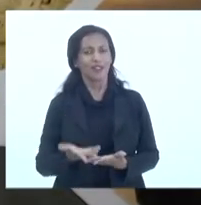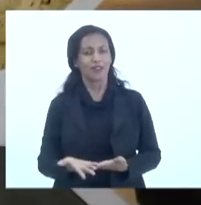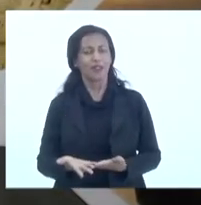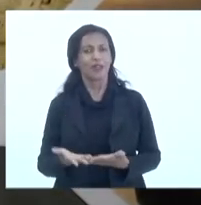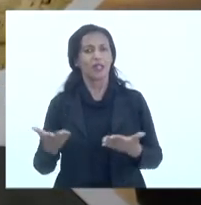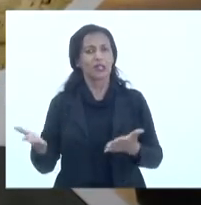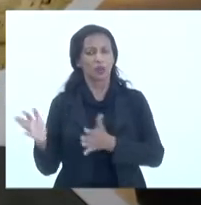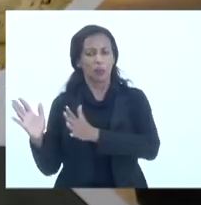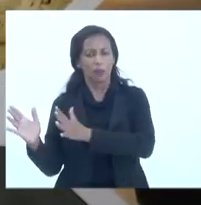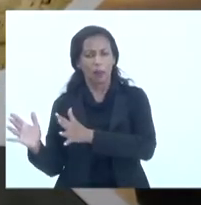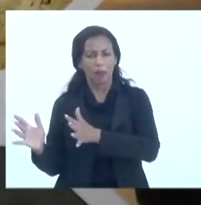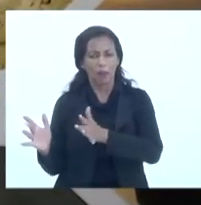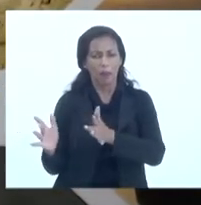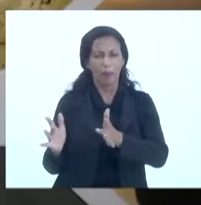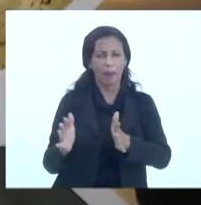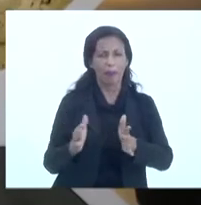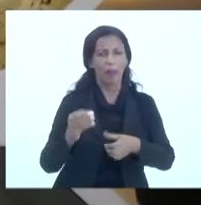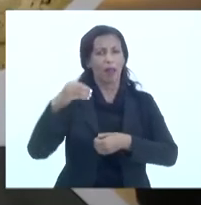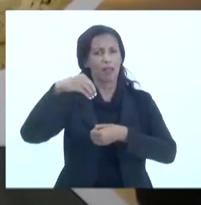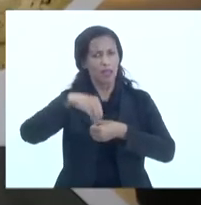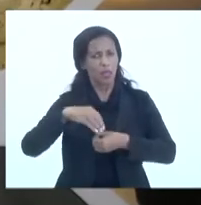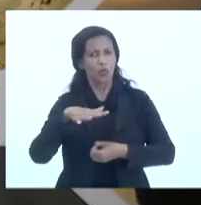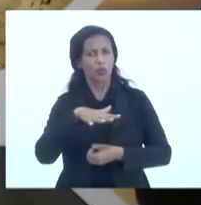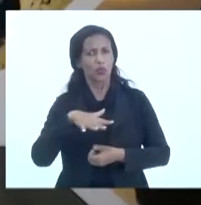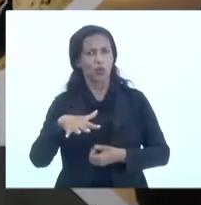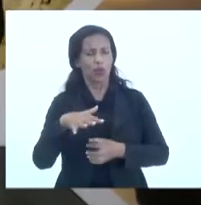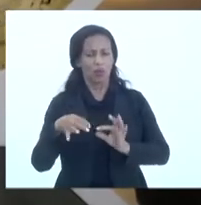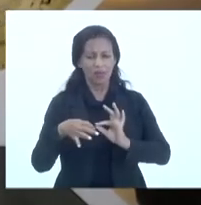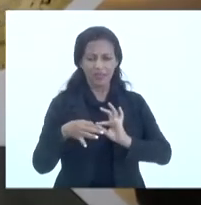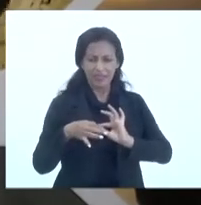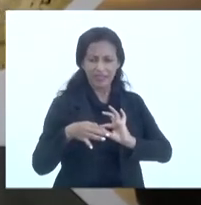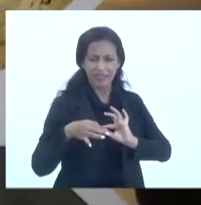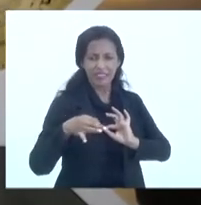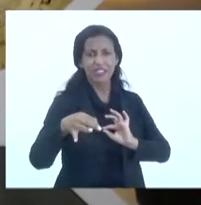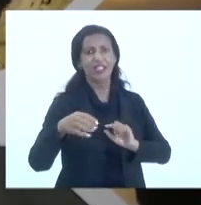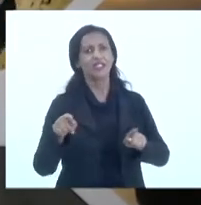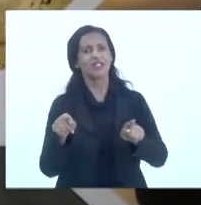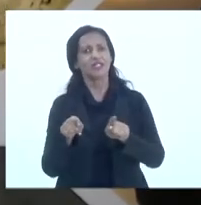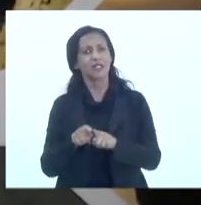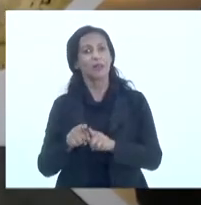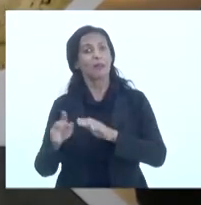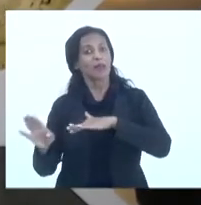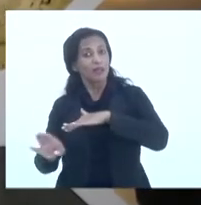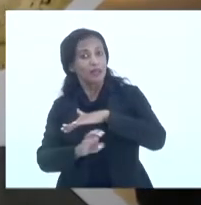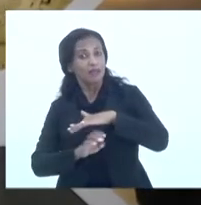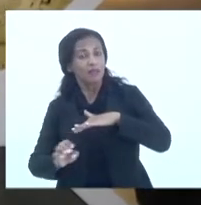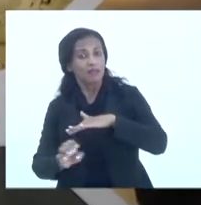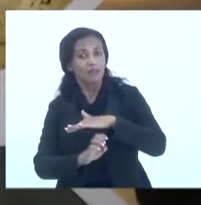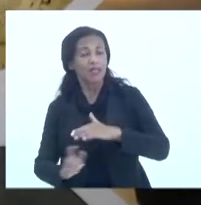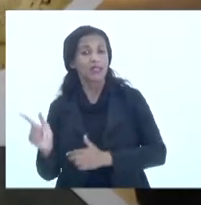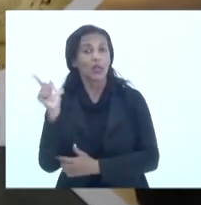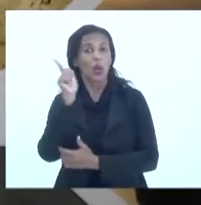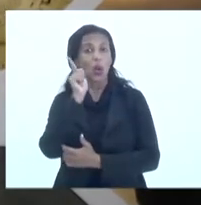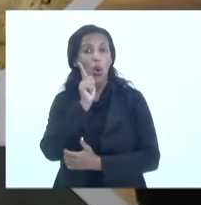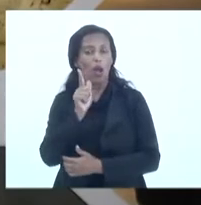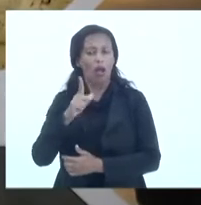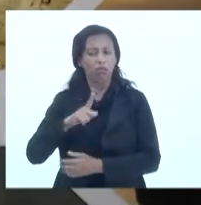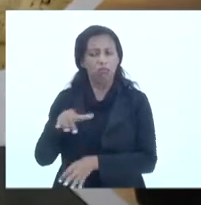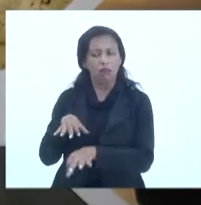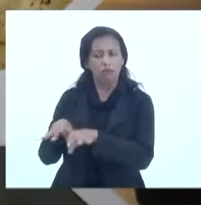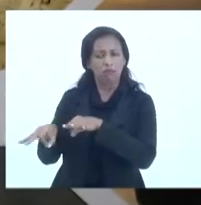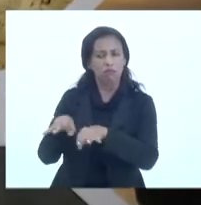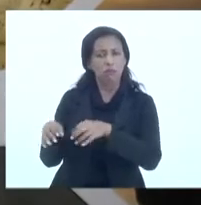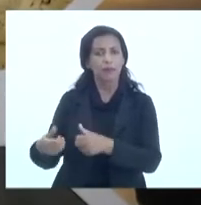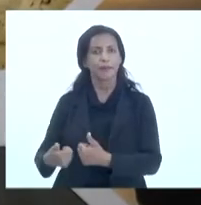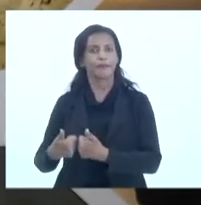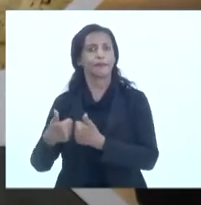com uma série de ações dentro do próprio campus, mas se estende, inclusive, para que empresas possam fazer um planejamento